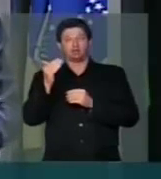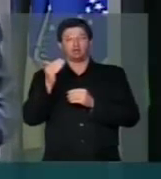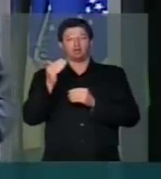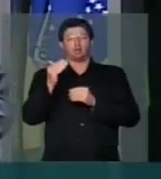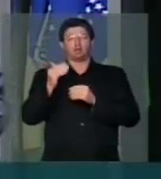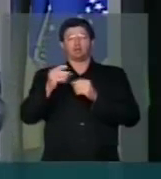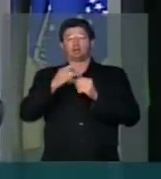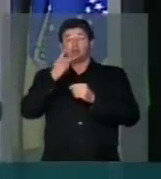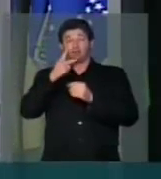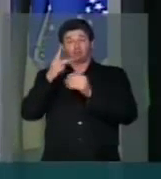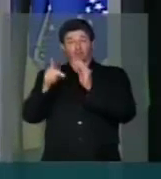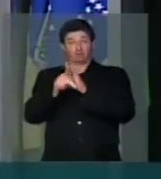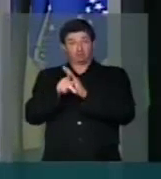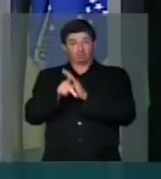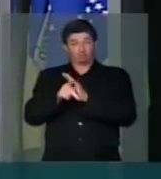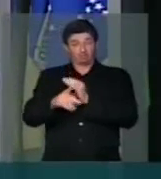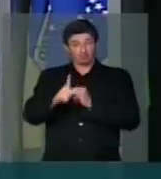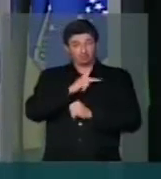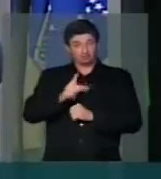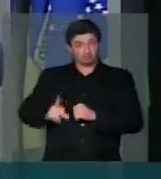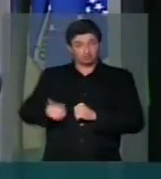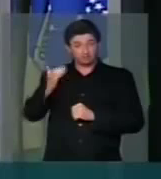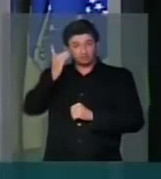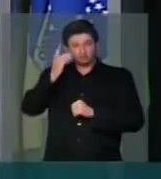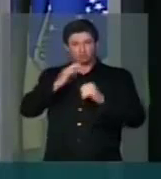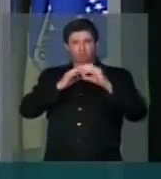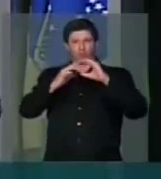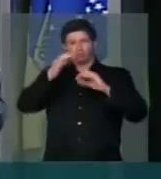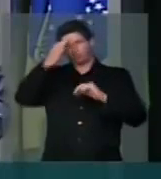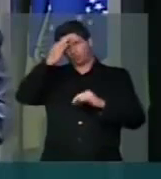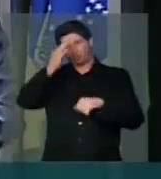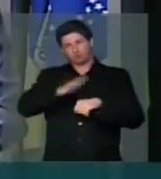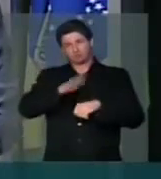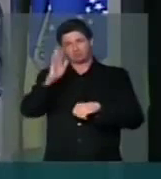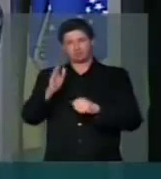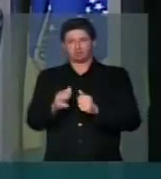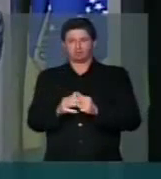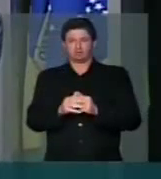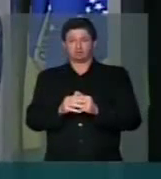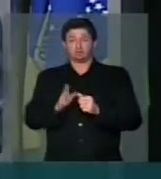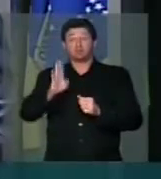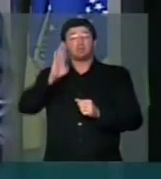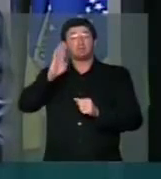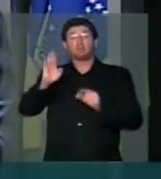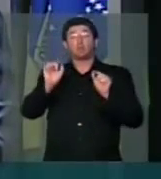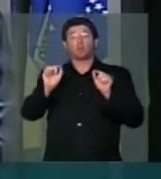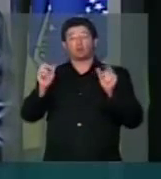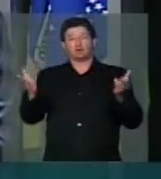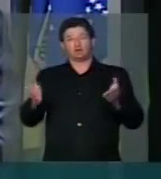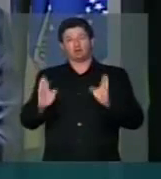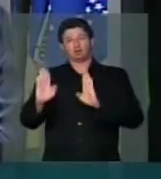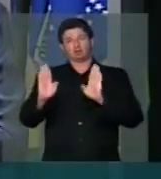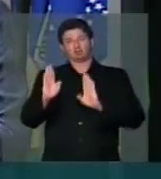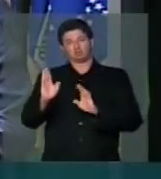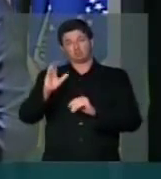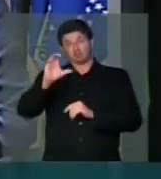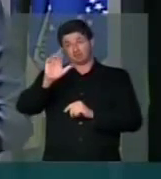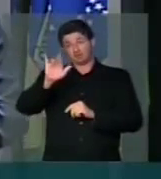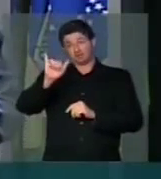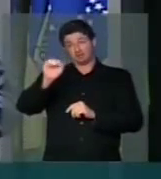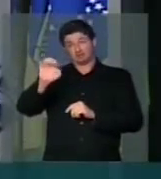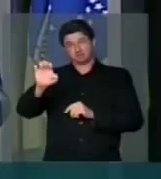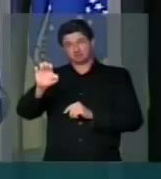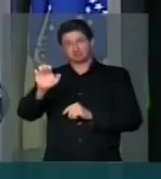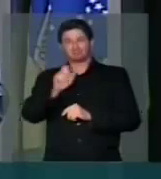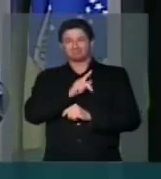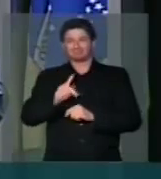dialética da Presidenta da República, uma comunicação lógica, sobretudo num momento como esse de crise.